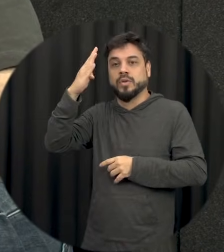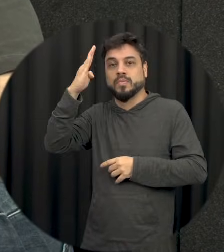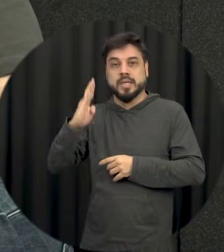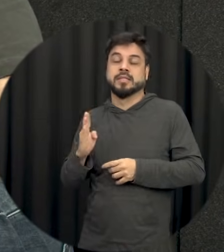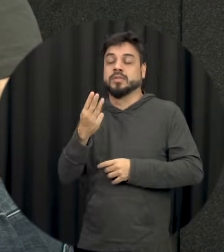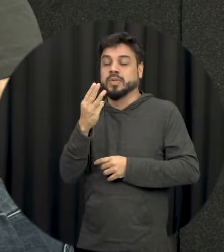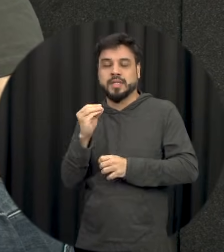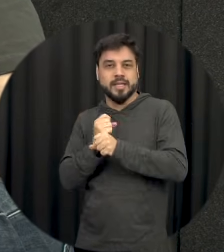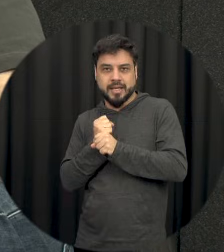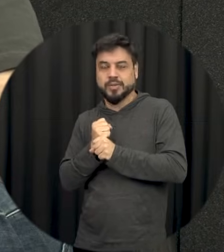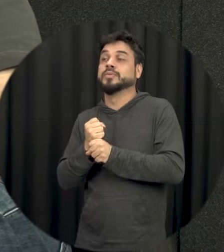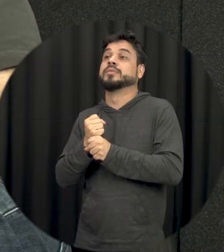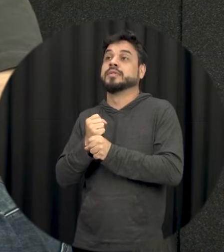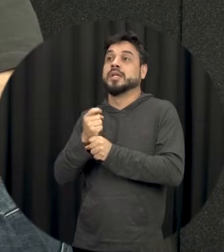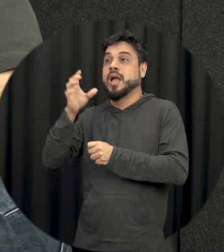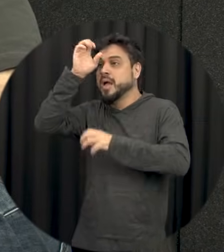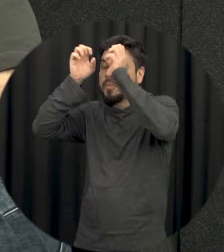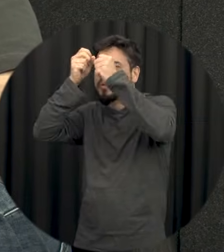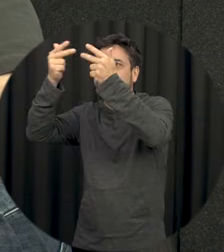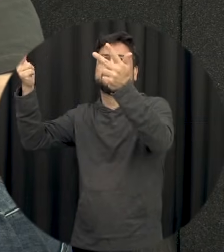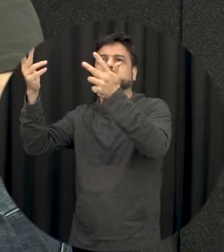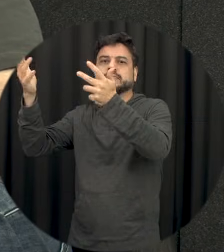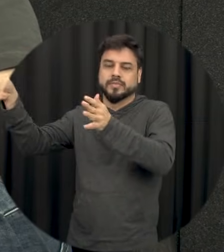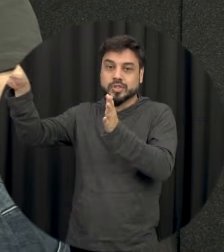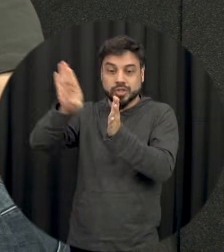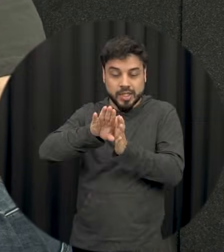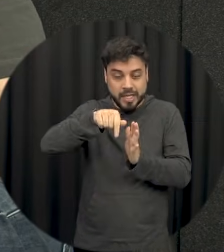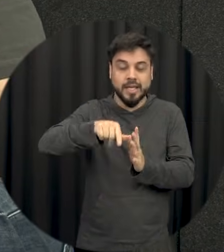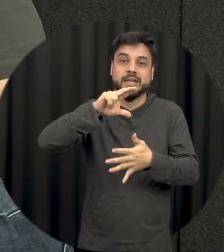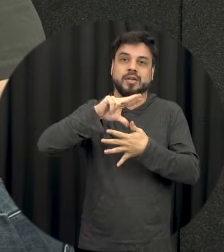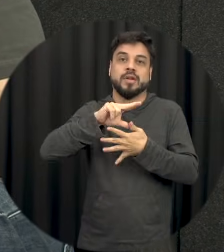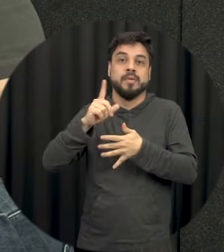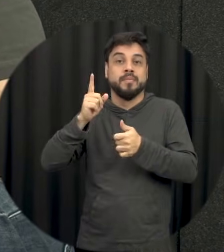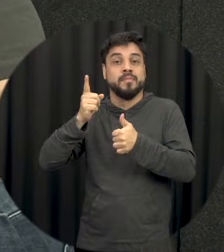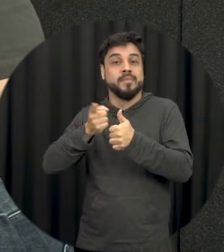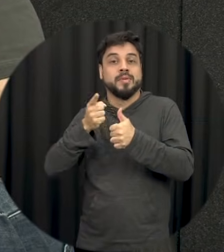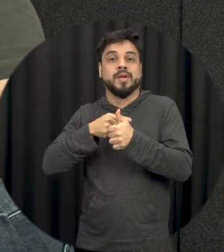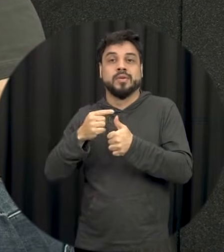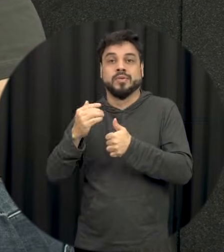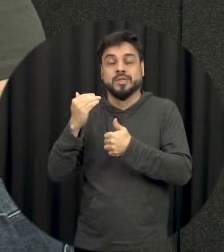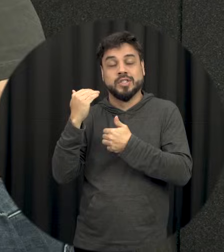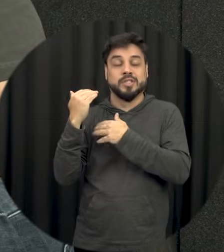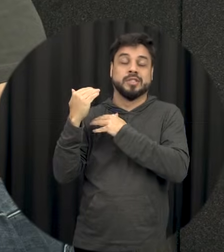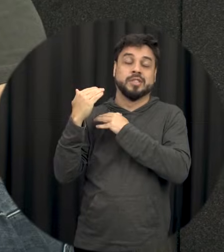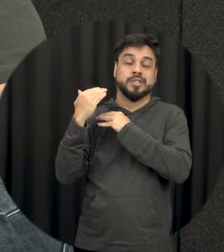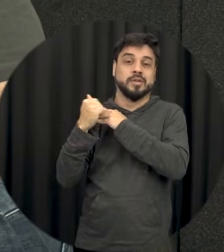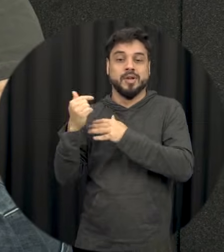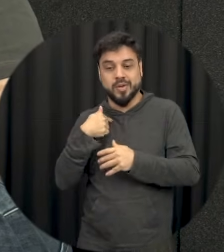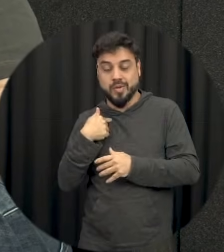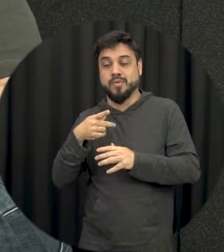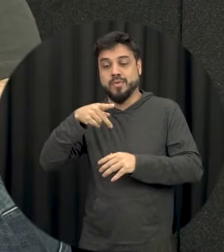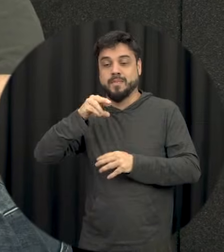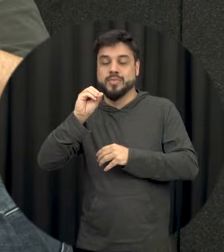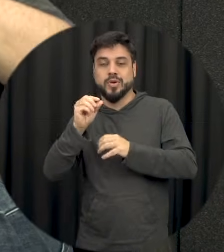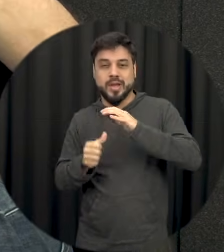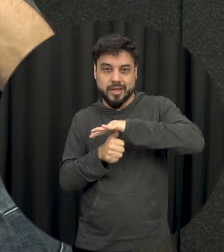Chegando no Unila, primeiro fui, né, capturado pela PRPPG e depois do